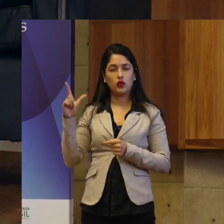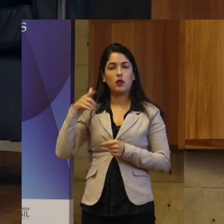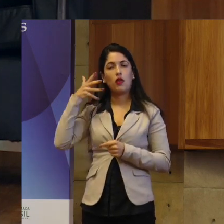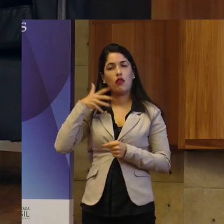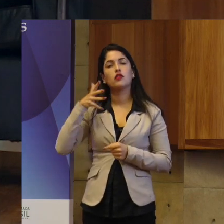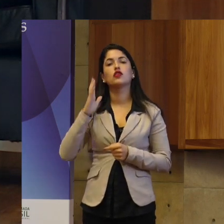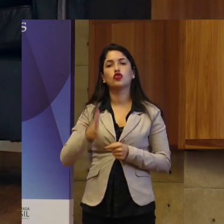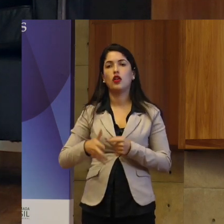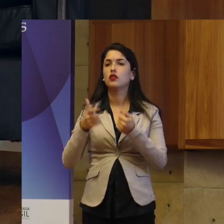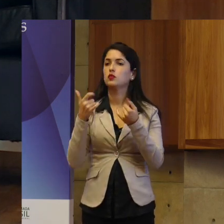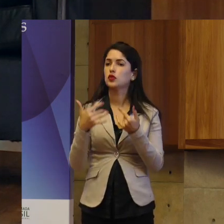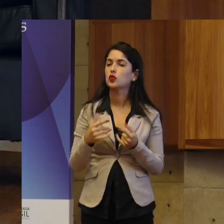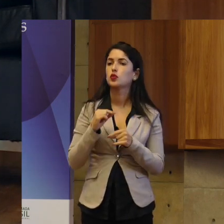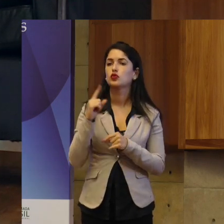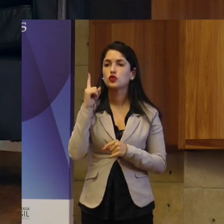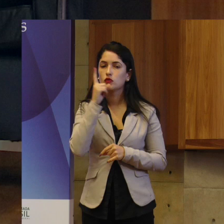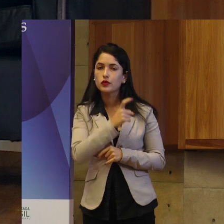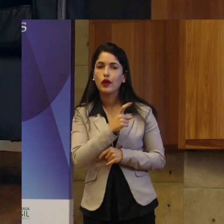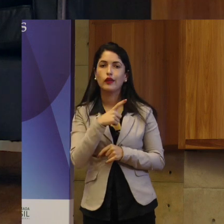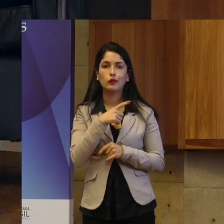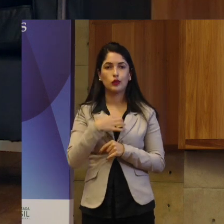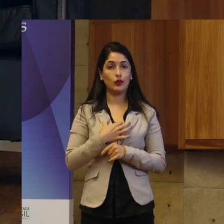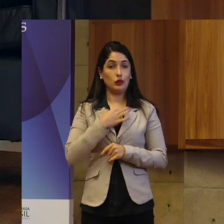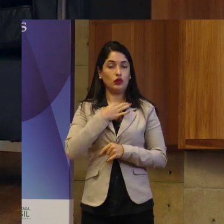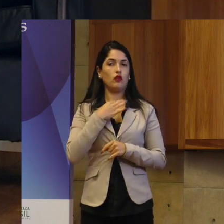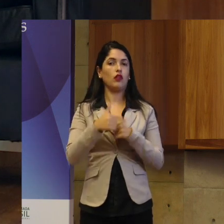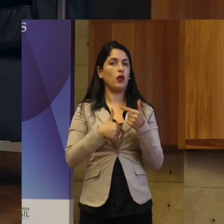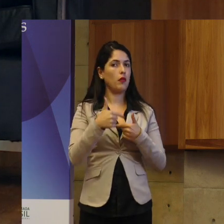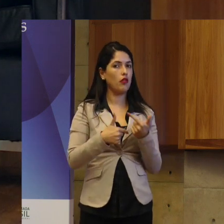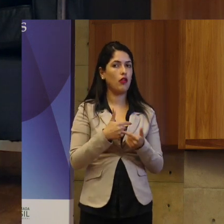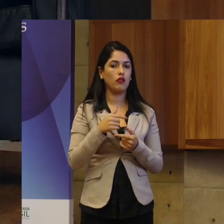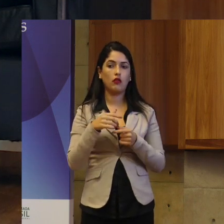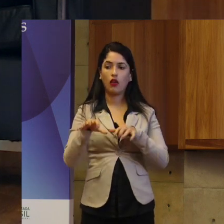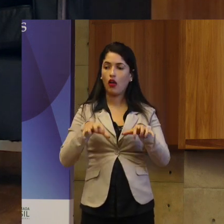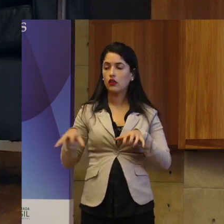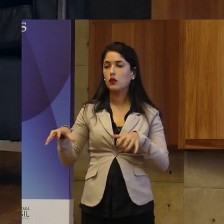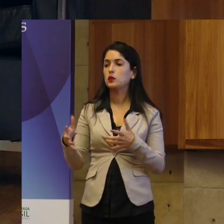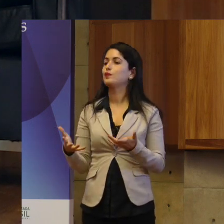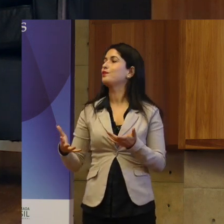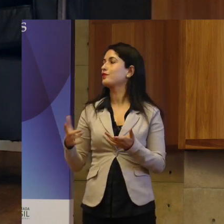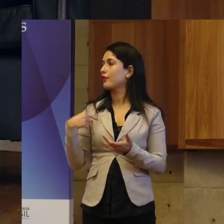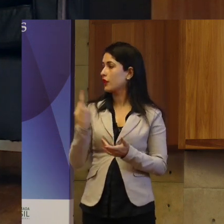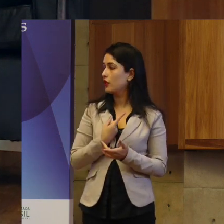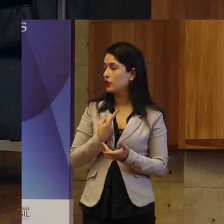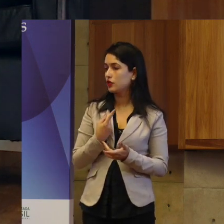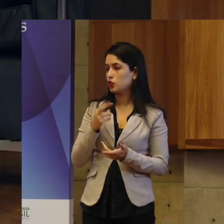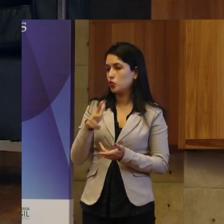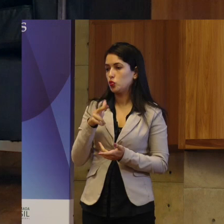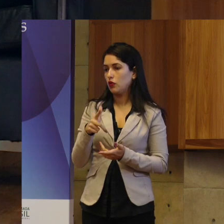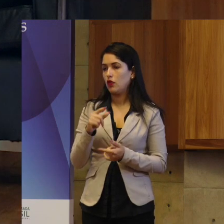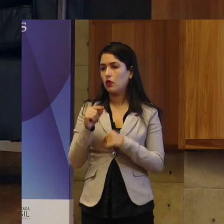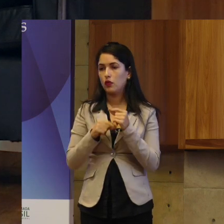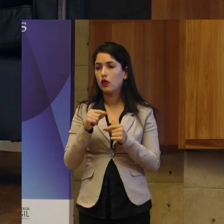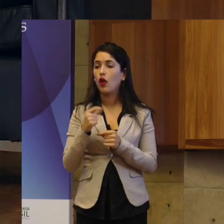dificuldade que há para o executivo trabalhar como um todo, e não cada um no seu silo. E nós, não só ministério, também outros